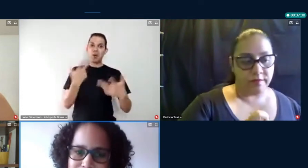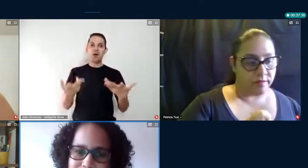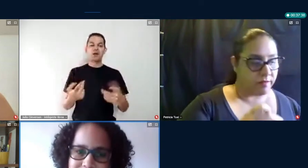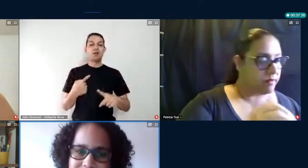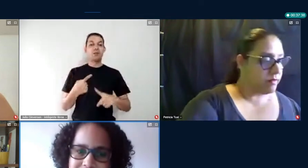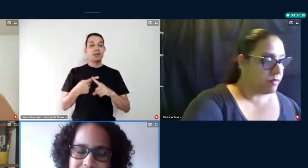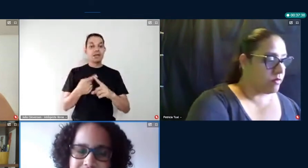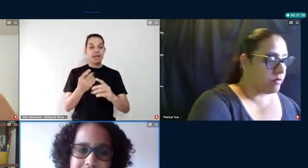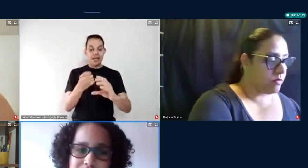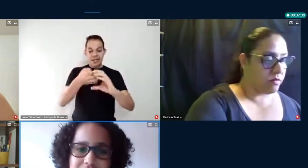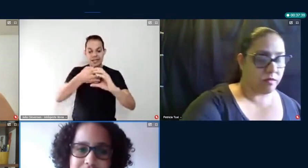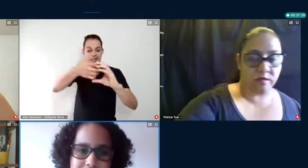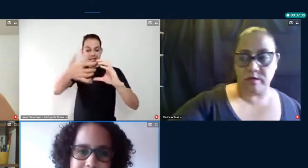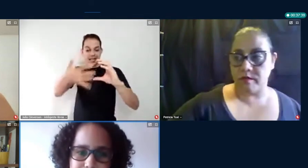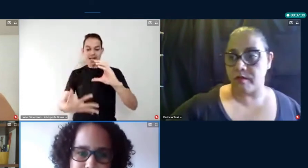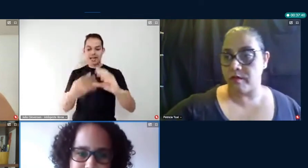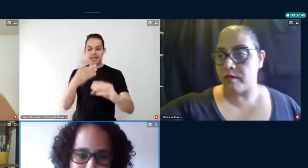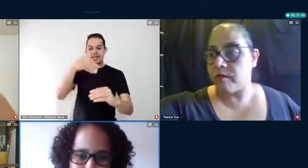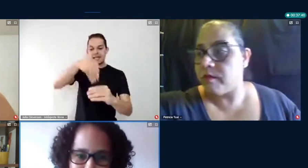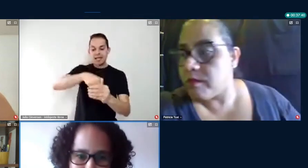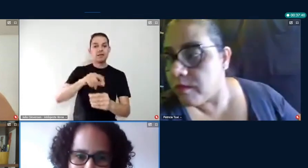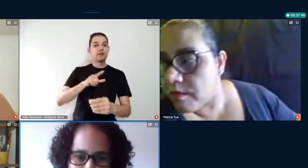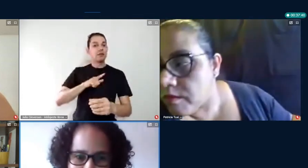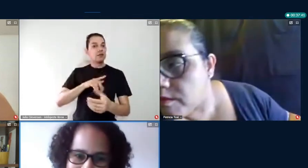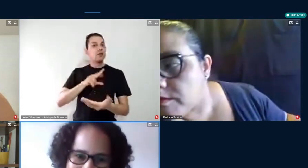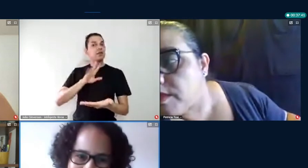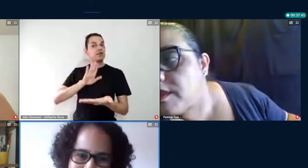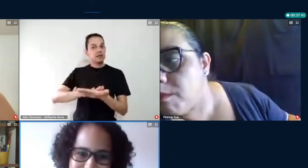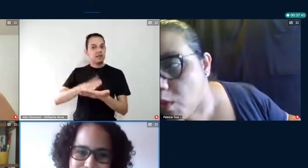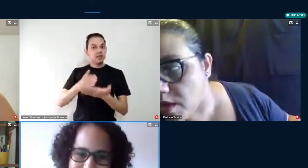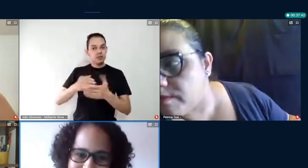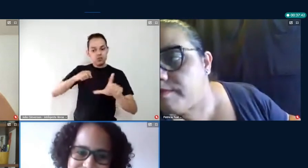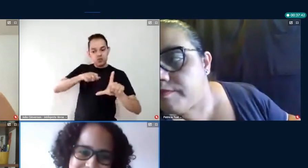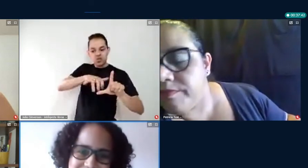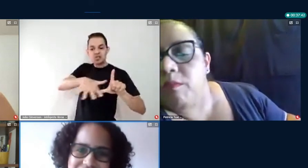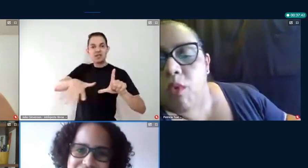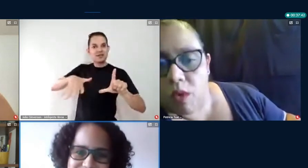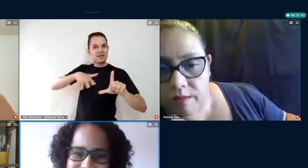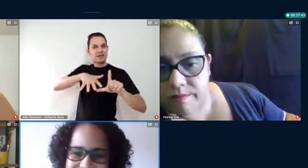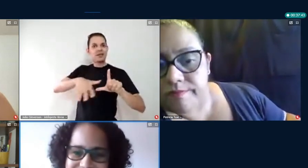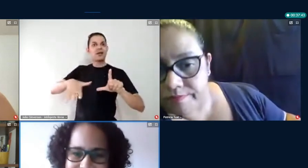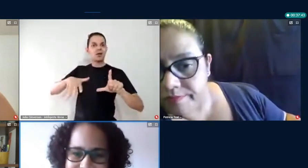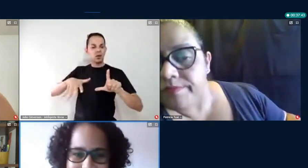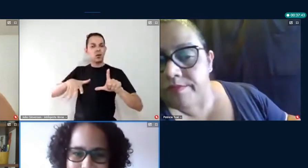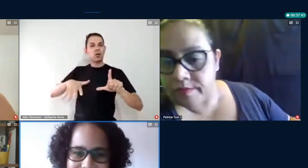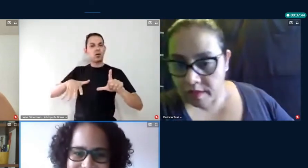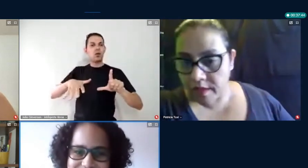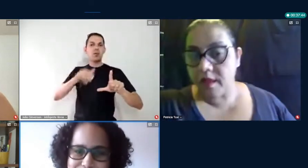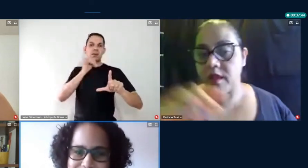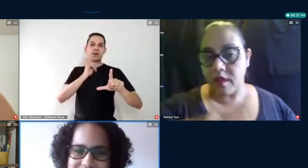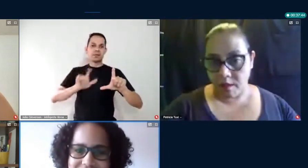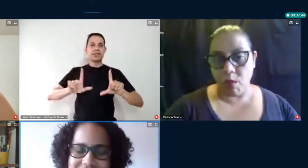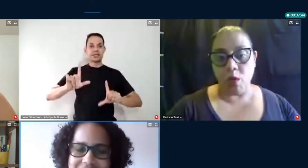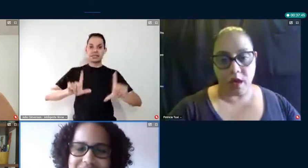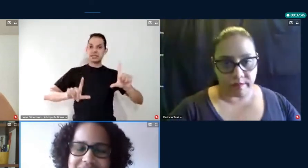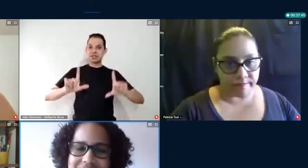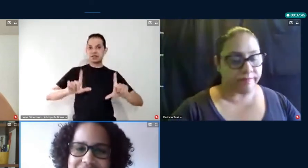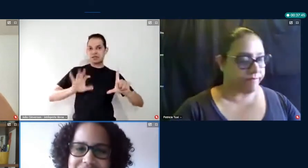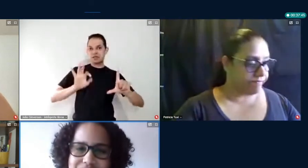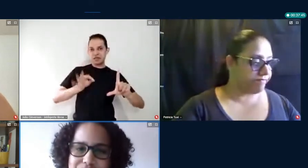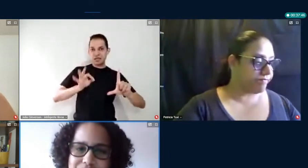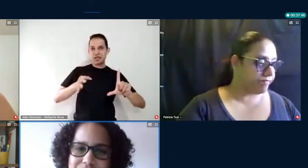características, inclusive, da tradução audiovisual, quando tem a questão das TVs, por exemplo, né?